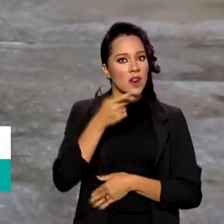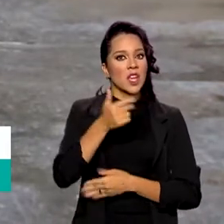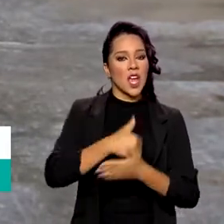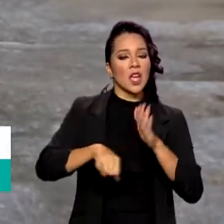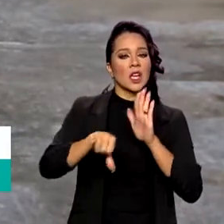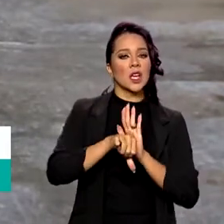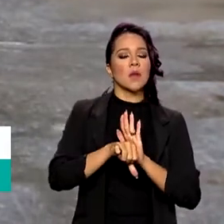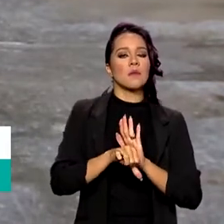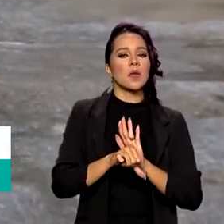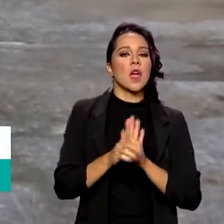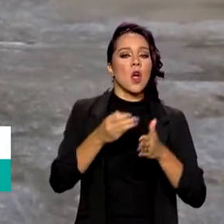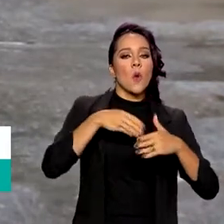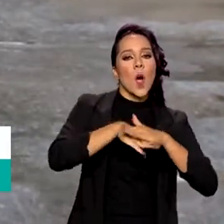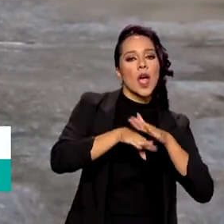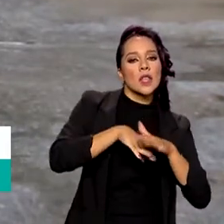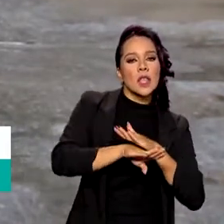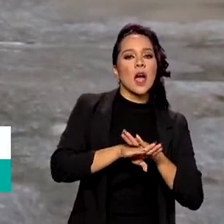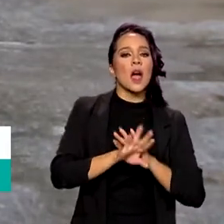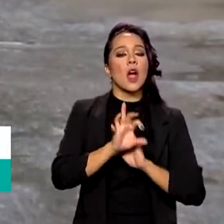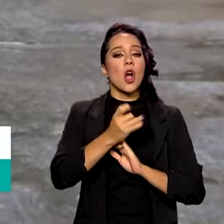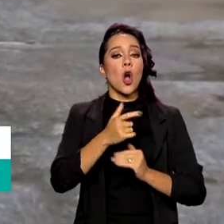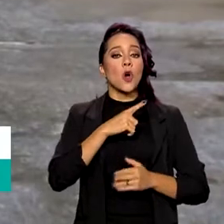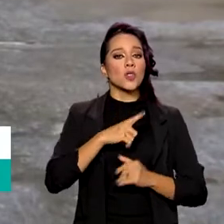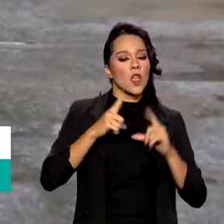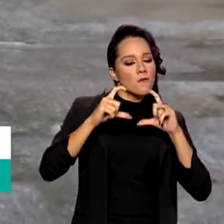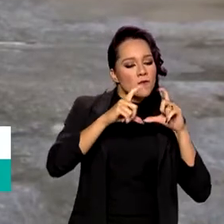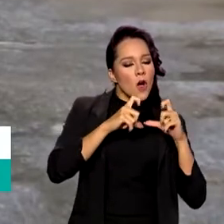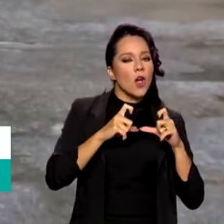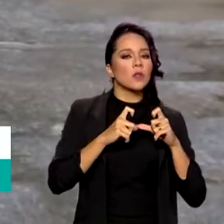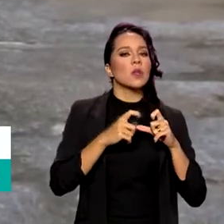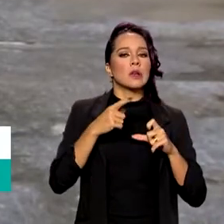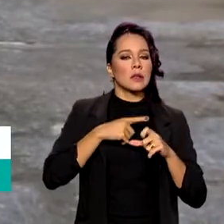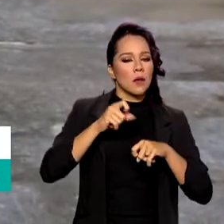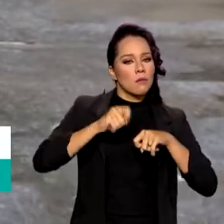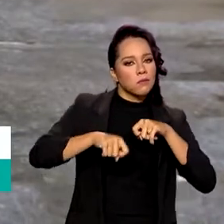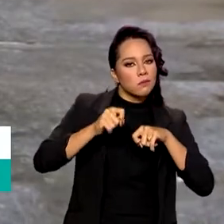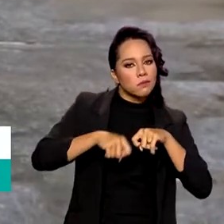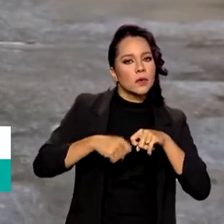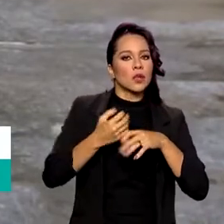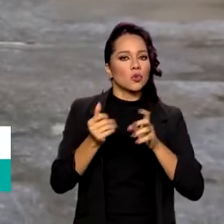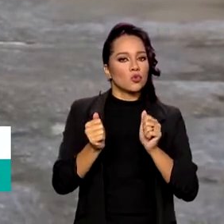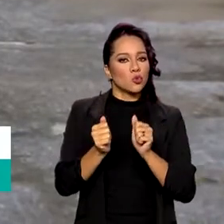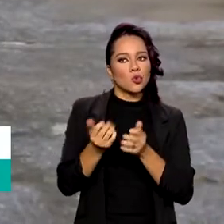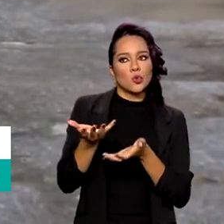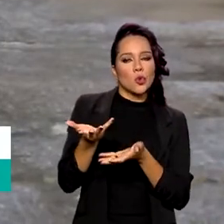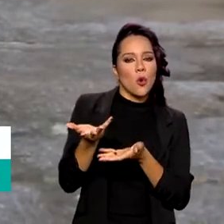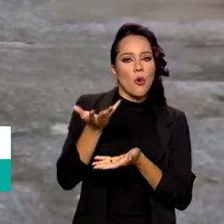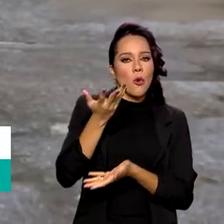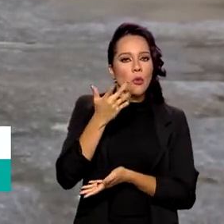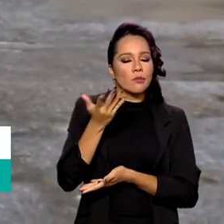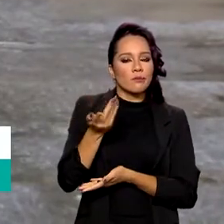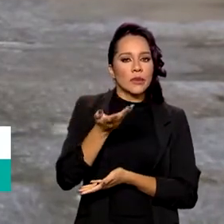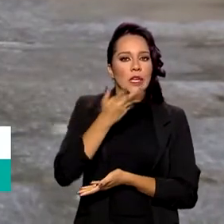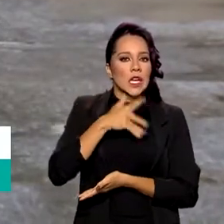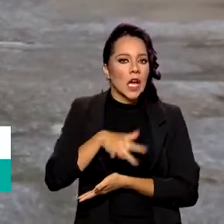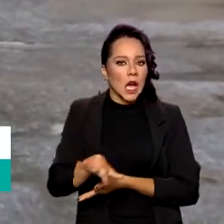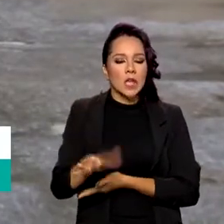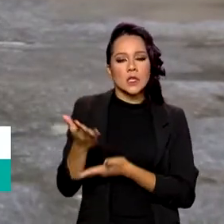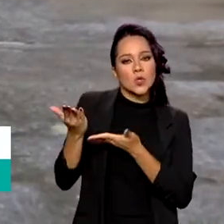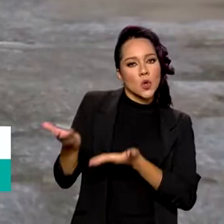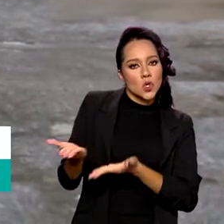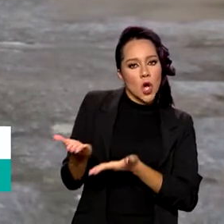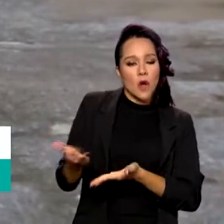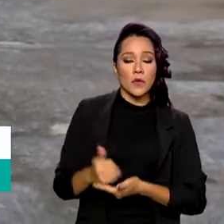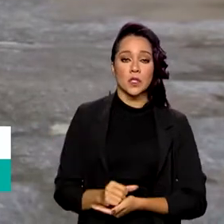crime posse e armazenamento de imagens fotografias envolvendo sexo explícito com envolvimento de crianças